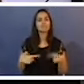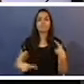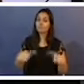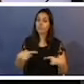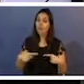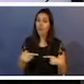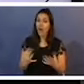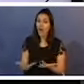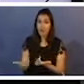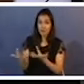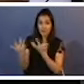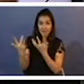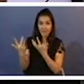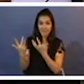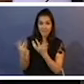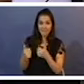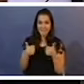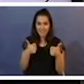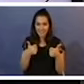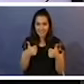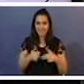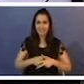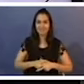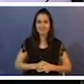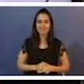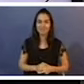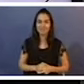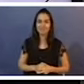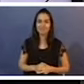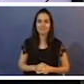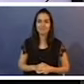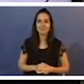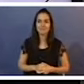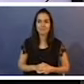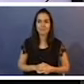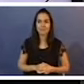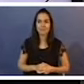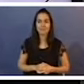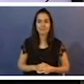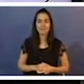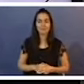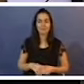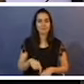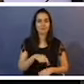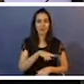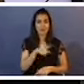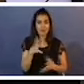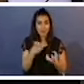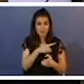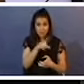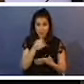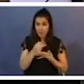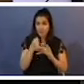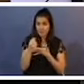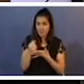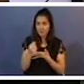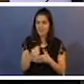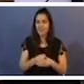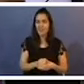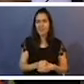essas queimadas e todos juntos nessa luta certo turminha conto com vocês em e agora